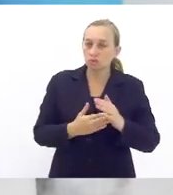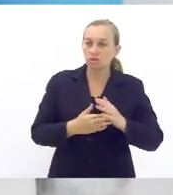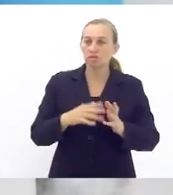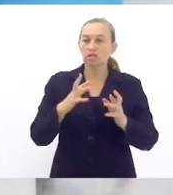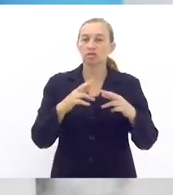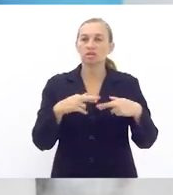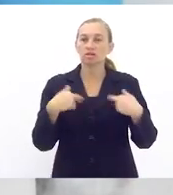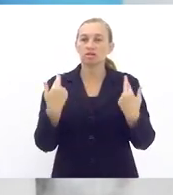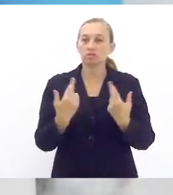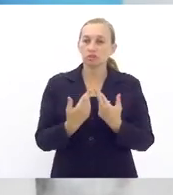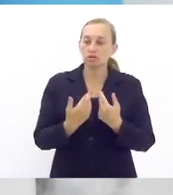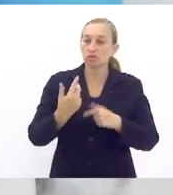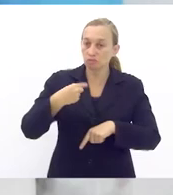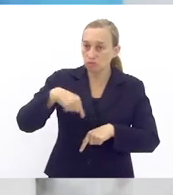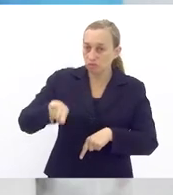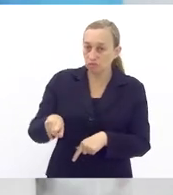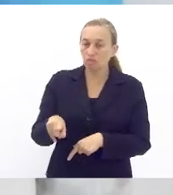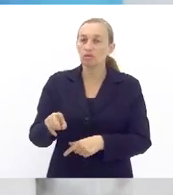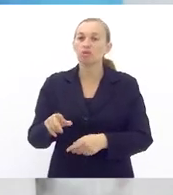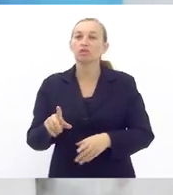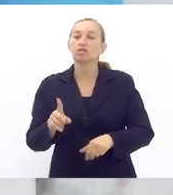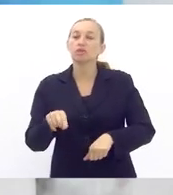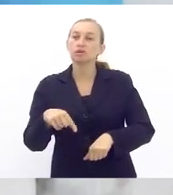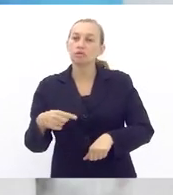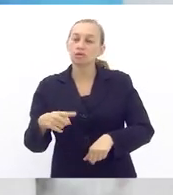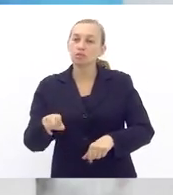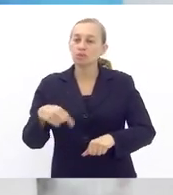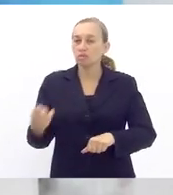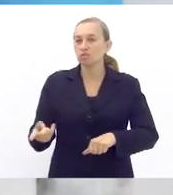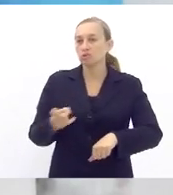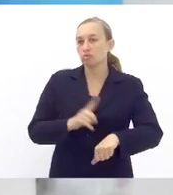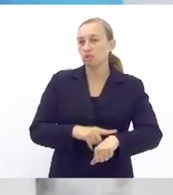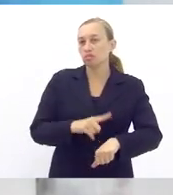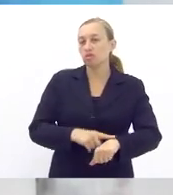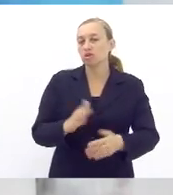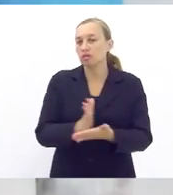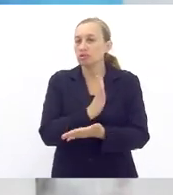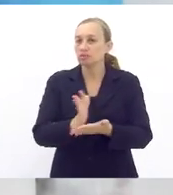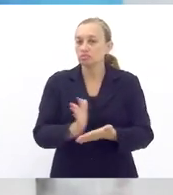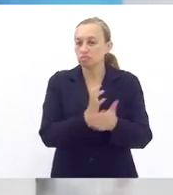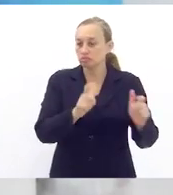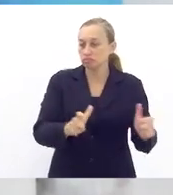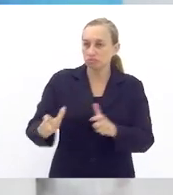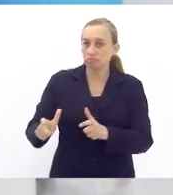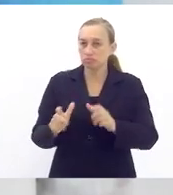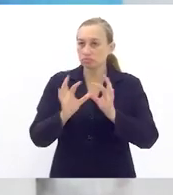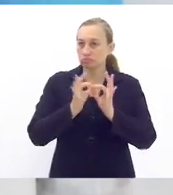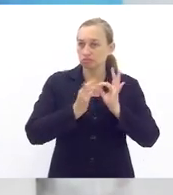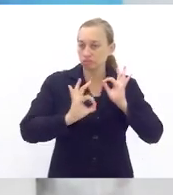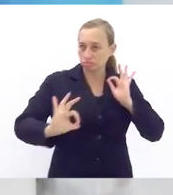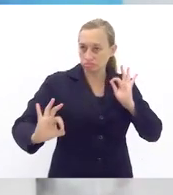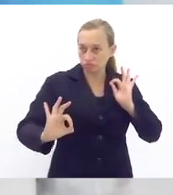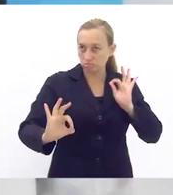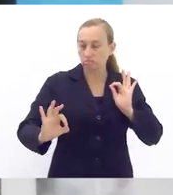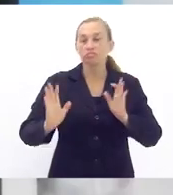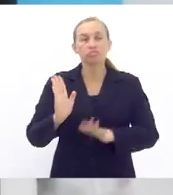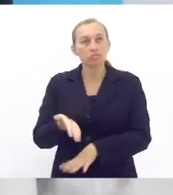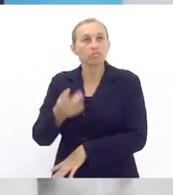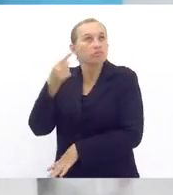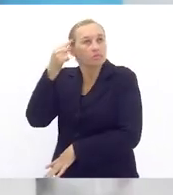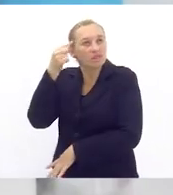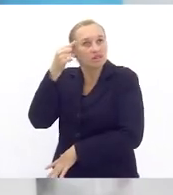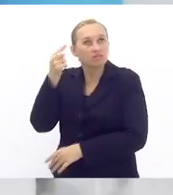fizemos E aí no primeiro momento alguns locais eram um pouco distante para essa realocação já Pensando